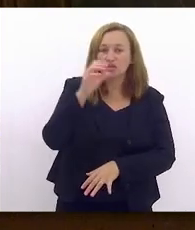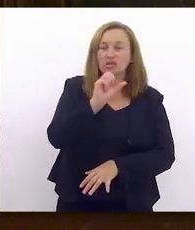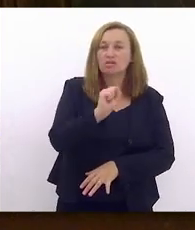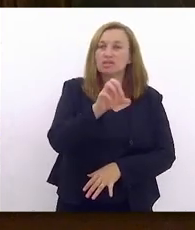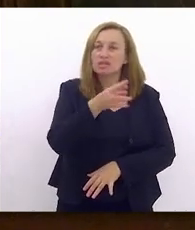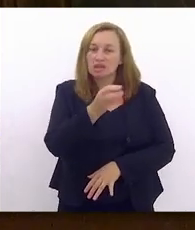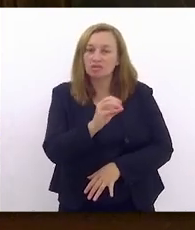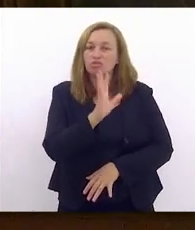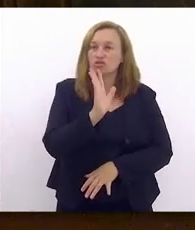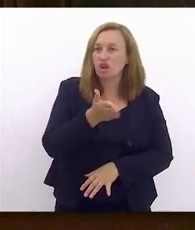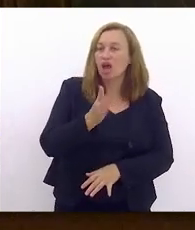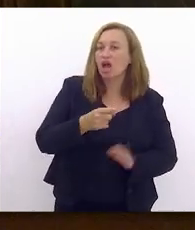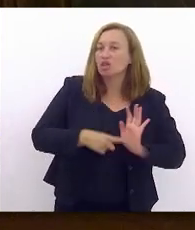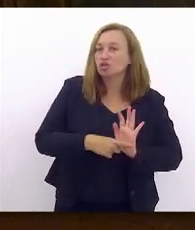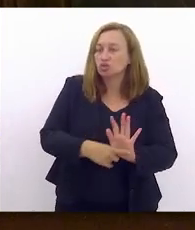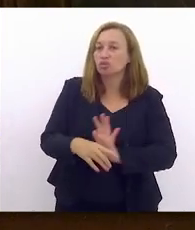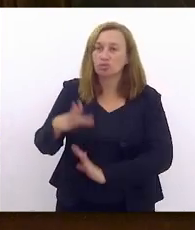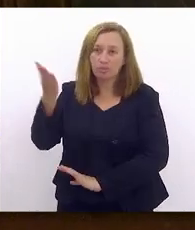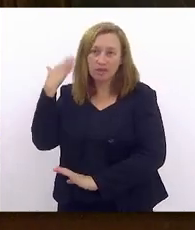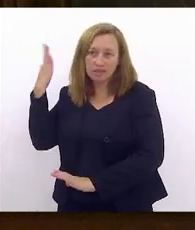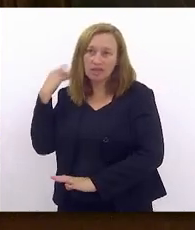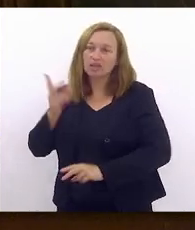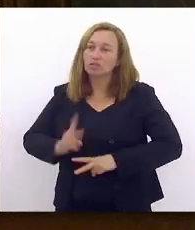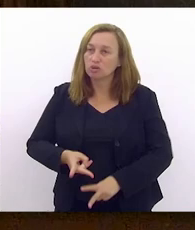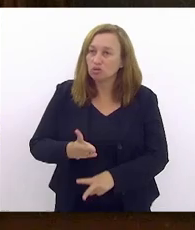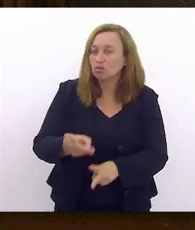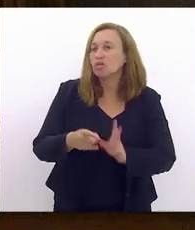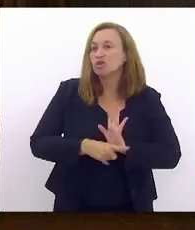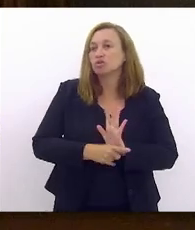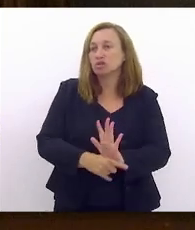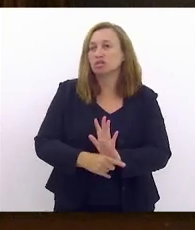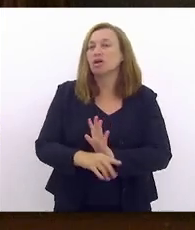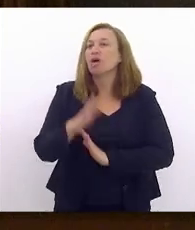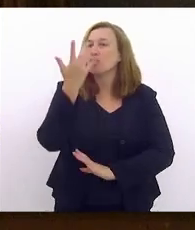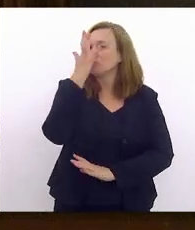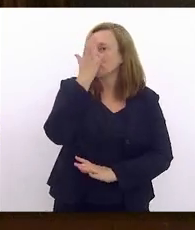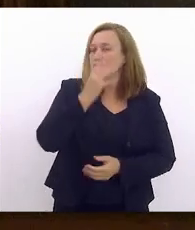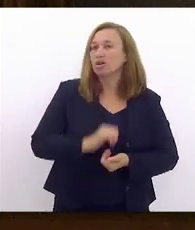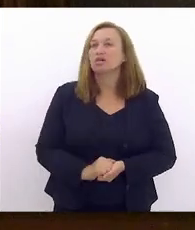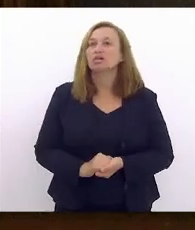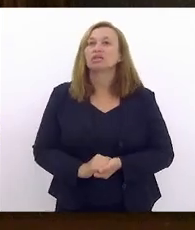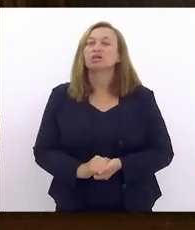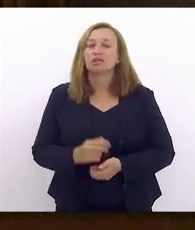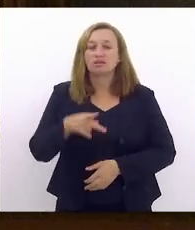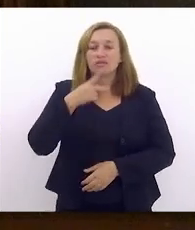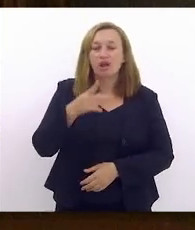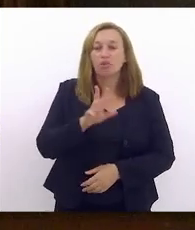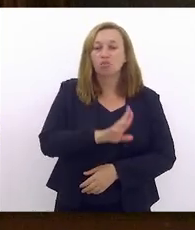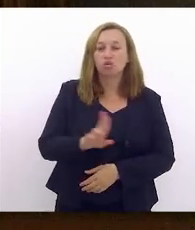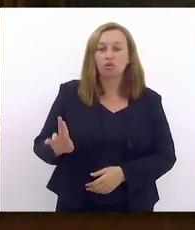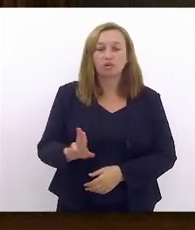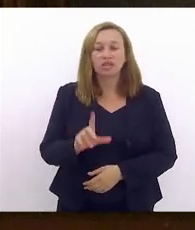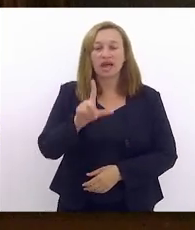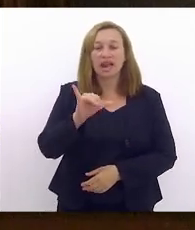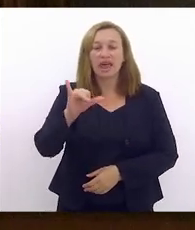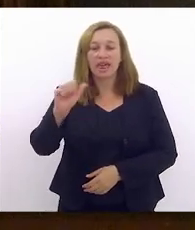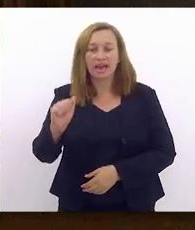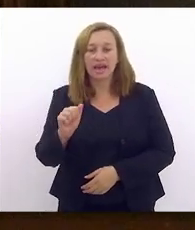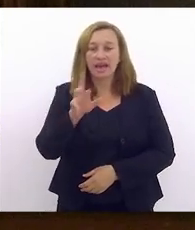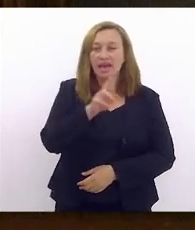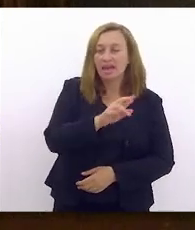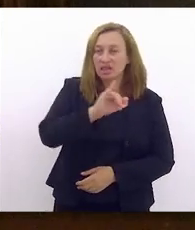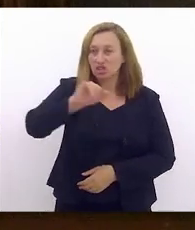ajuda para colocar esse carnaval. Quero aqui falar em nome da Liga RJ. Está aqui